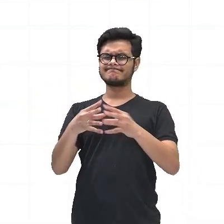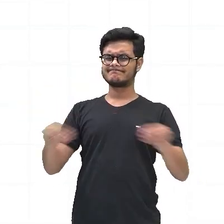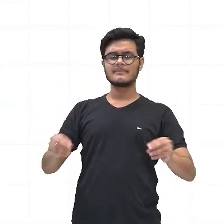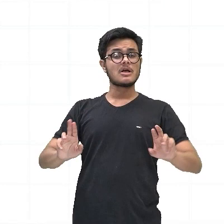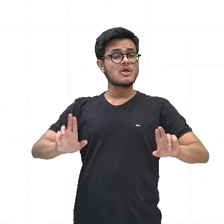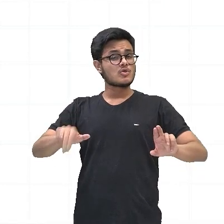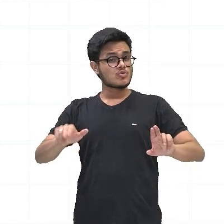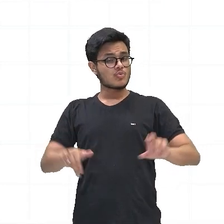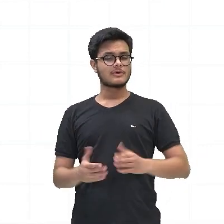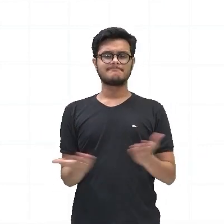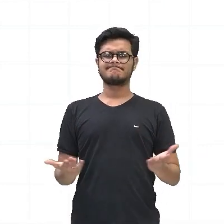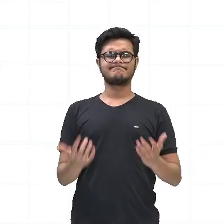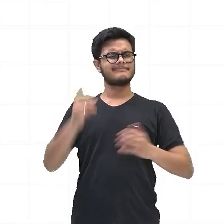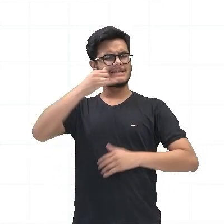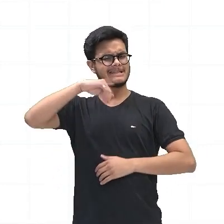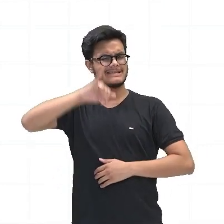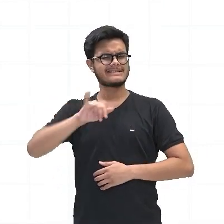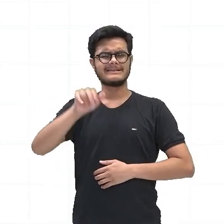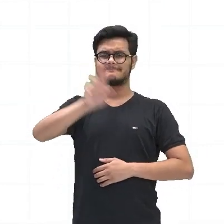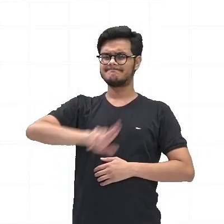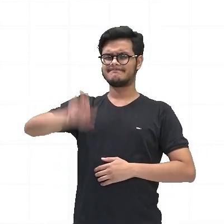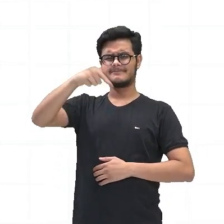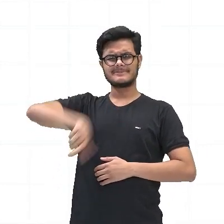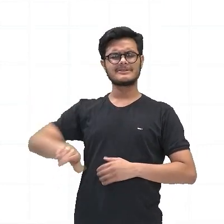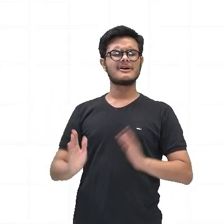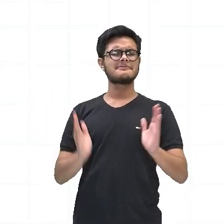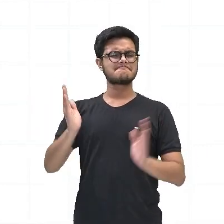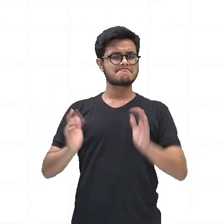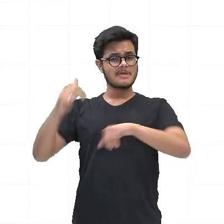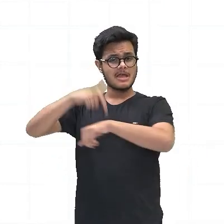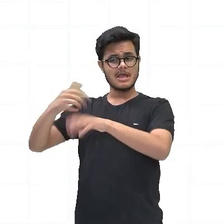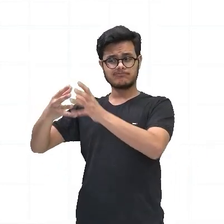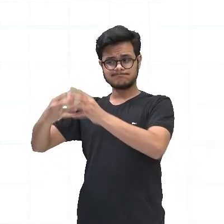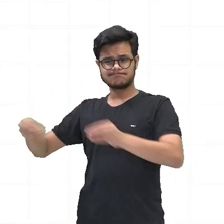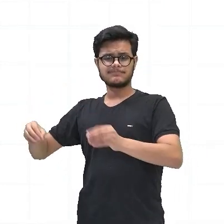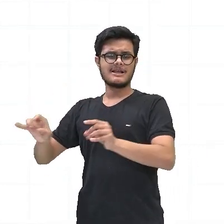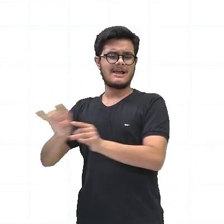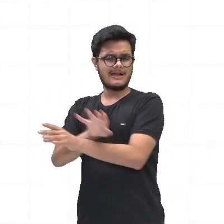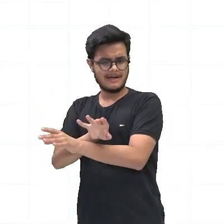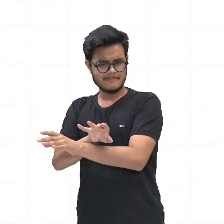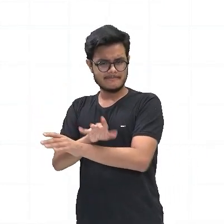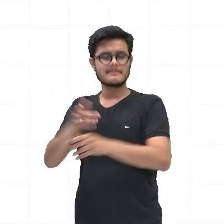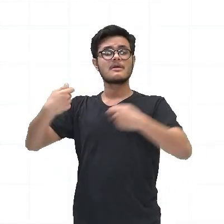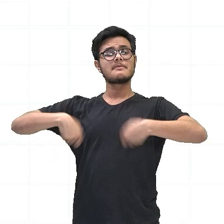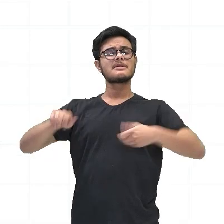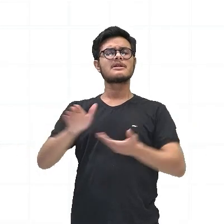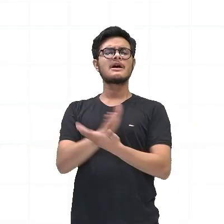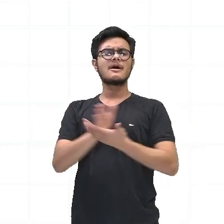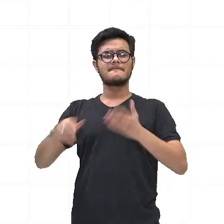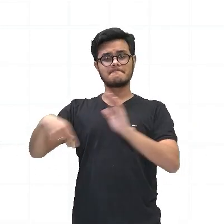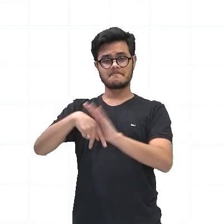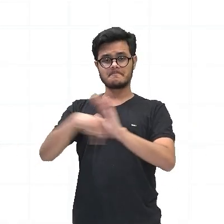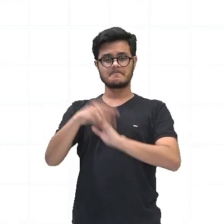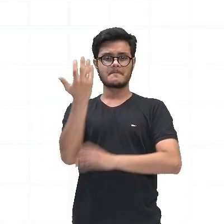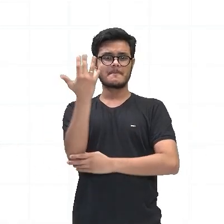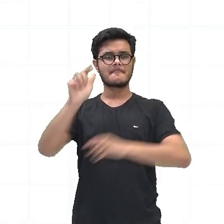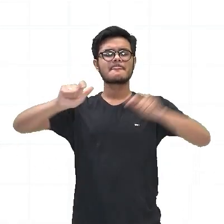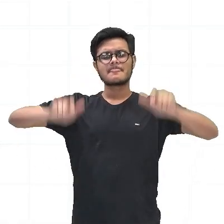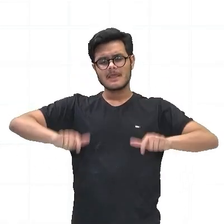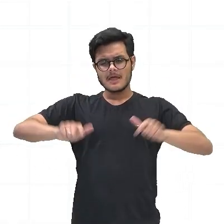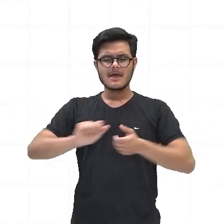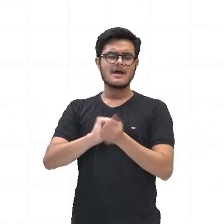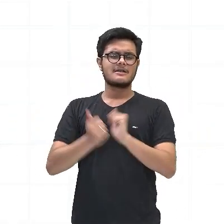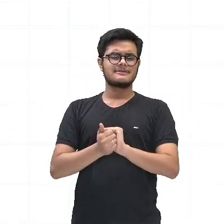aquelas que não podem se renovar num curto espaço de tempo, que requerem algumas condições da natureza que não dá para a